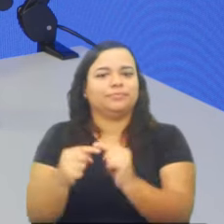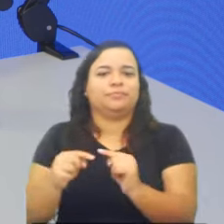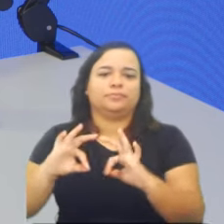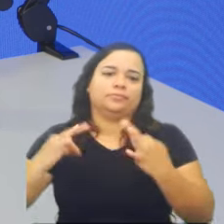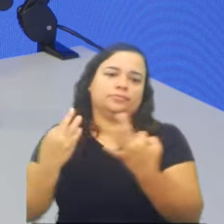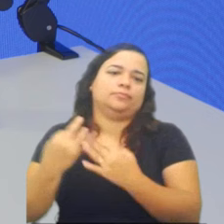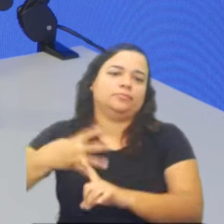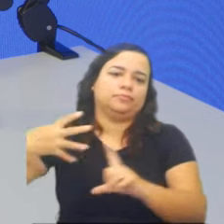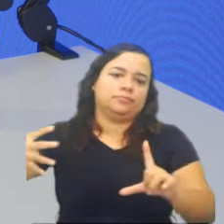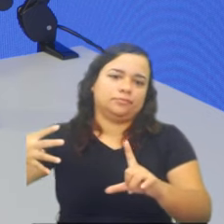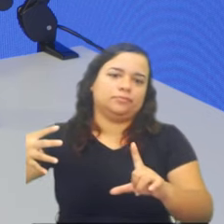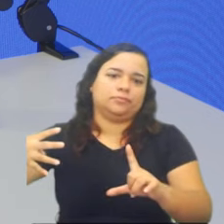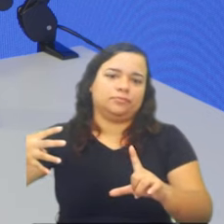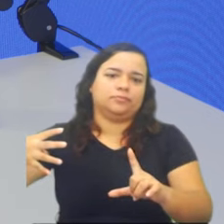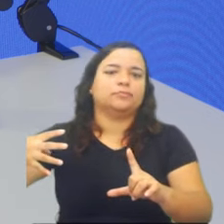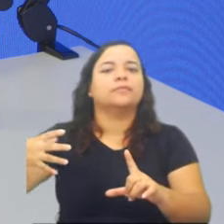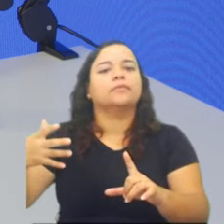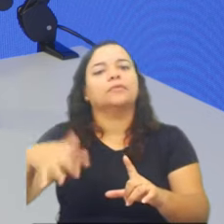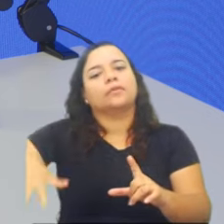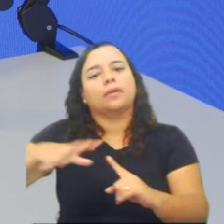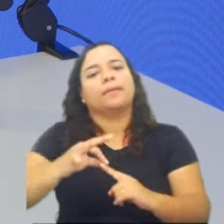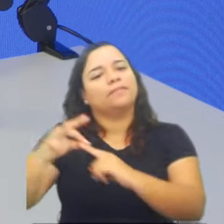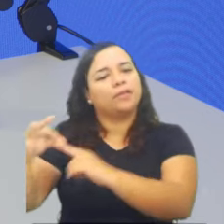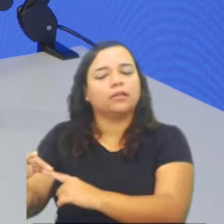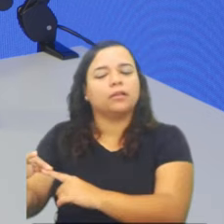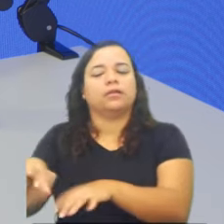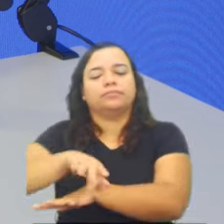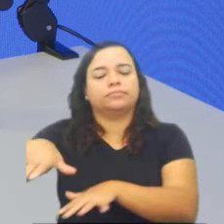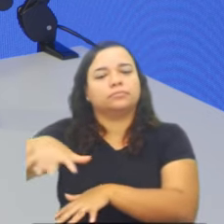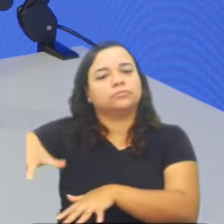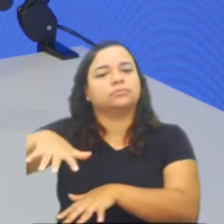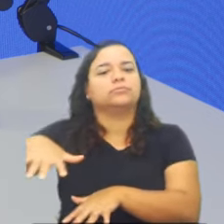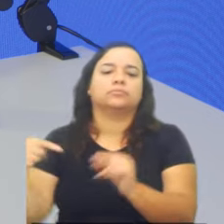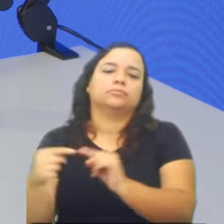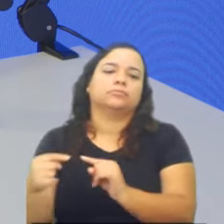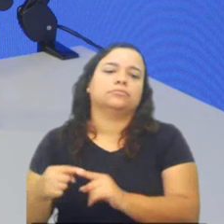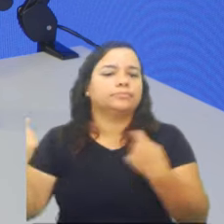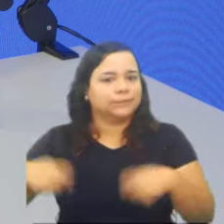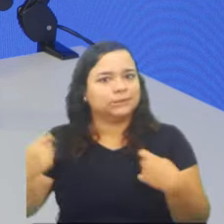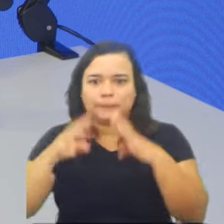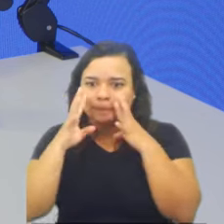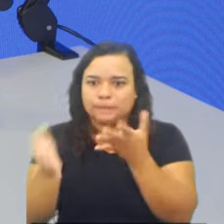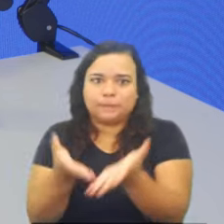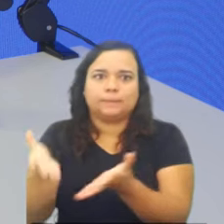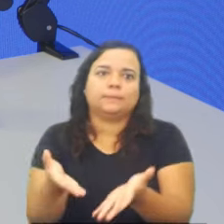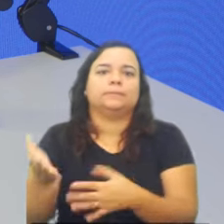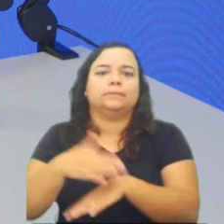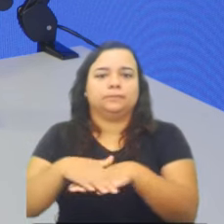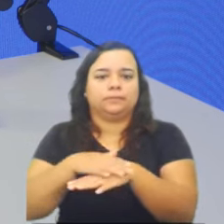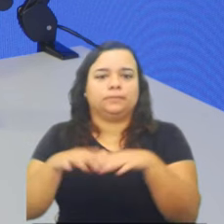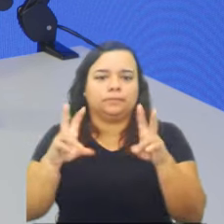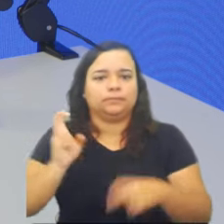eh da das famílias lgbts que são famílias sociais da Periferia né então a gente precisa retomar essa